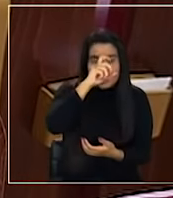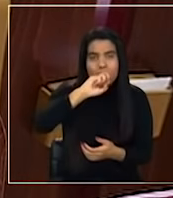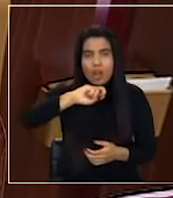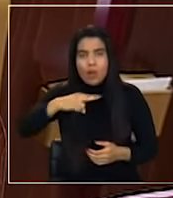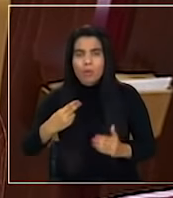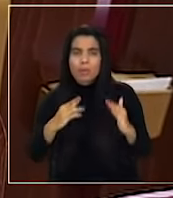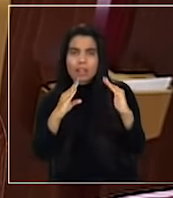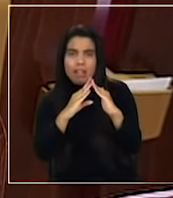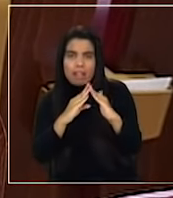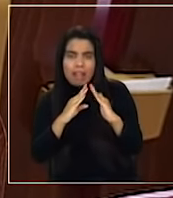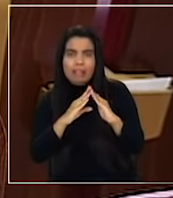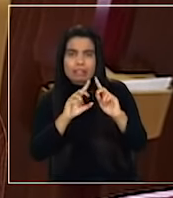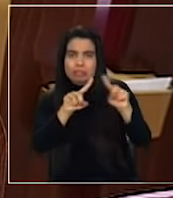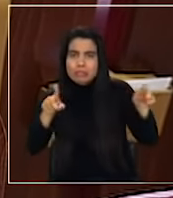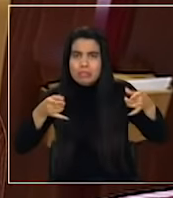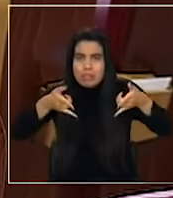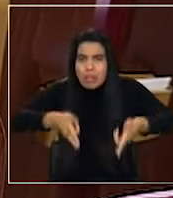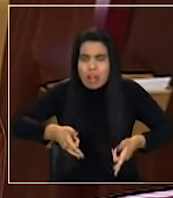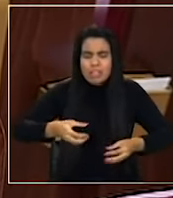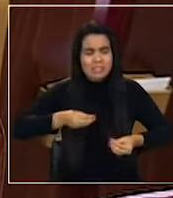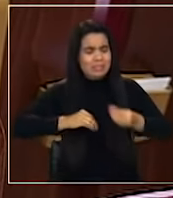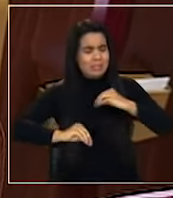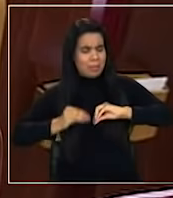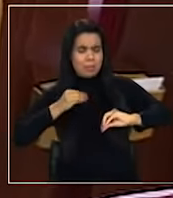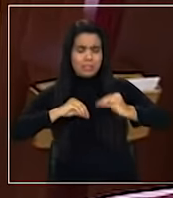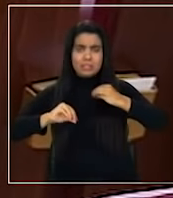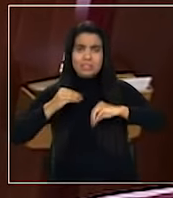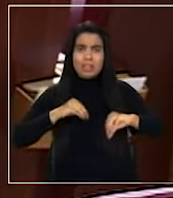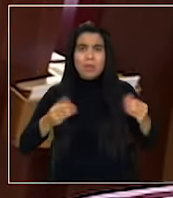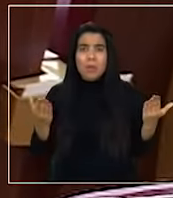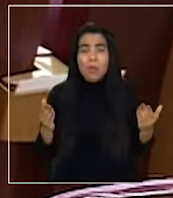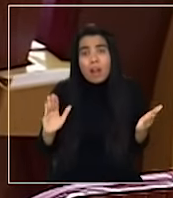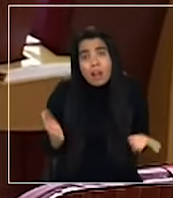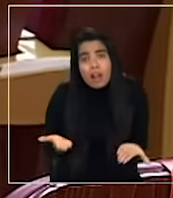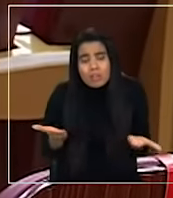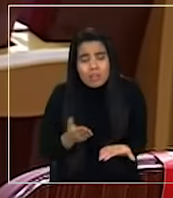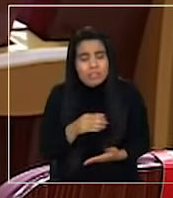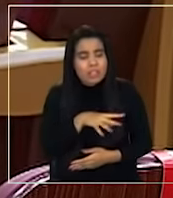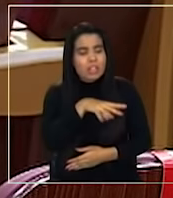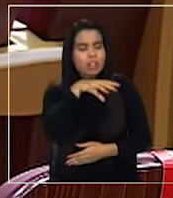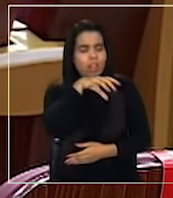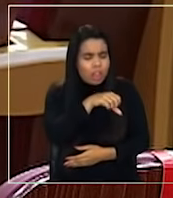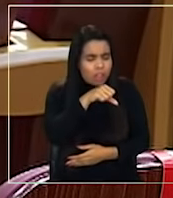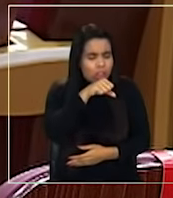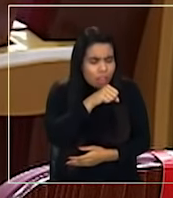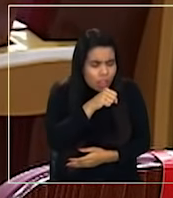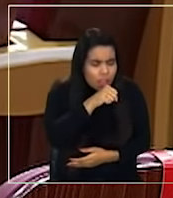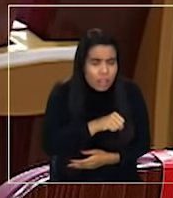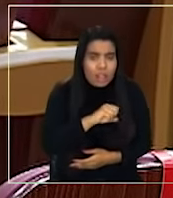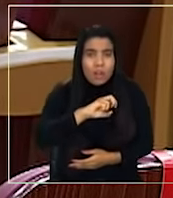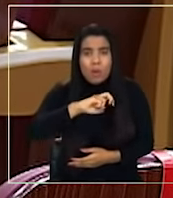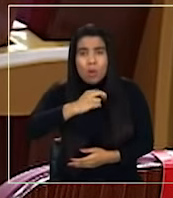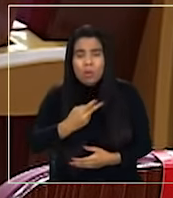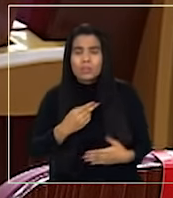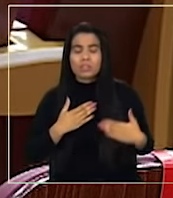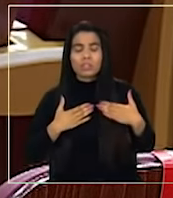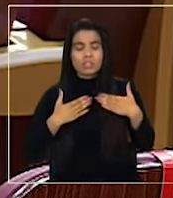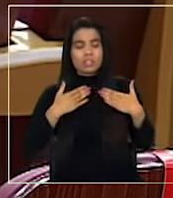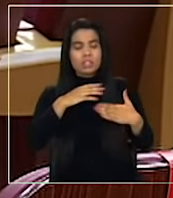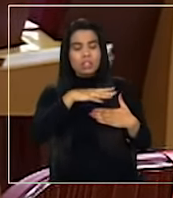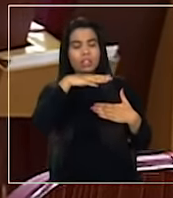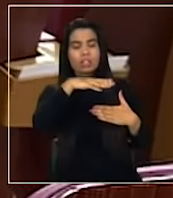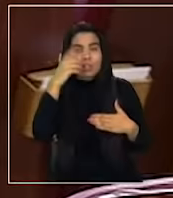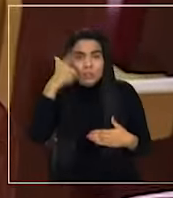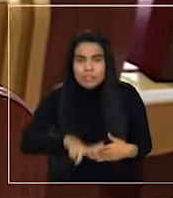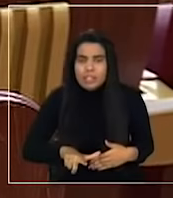num quarto, com depressão, se você está aí agora tossindo, com falta de ar, se você crê daqui a pouquinho, aliás, não precisa